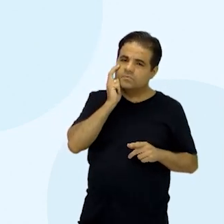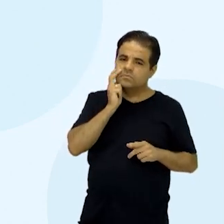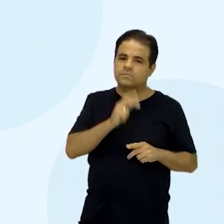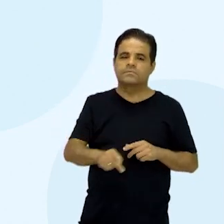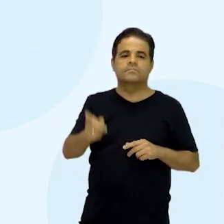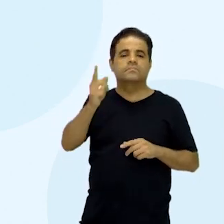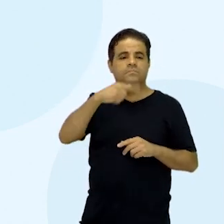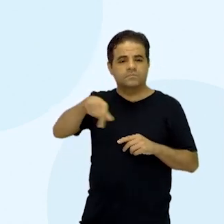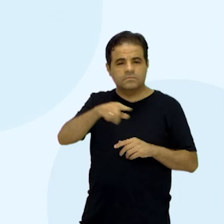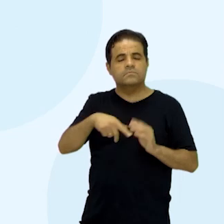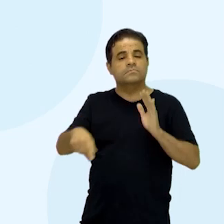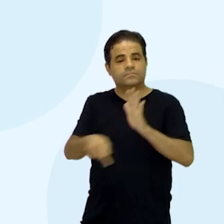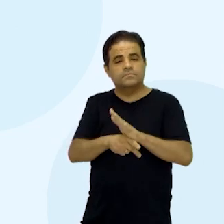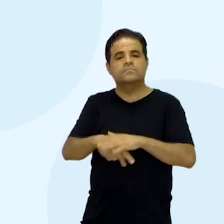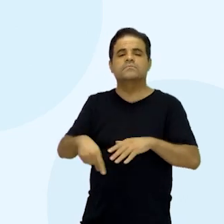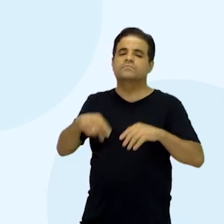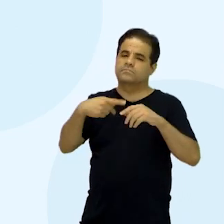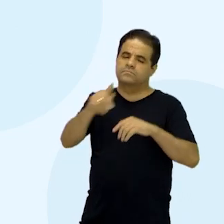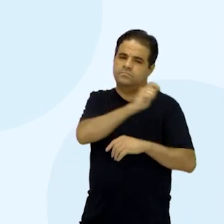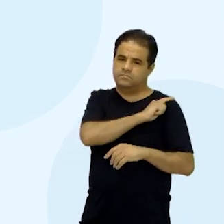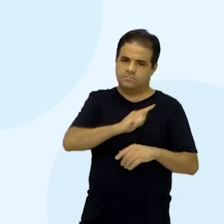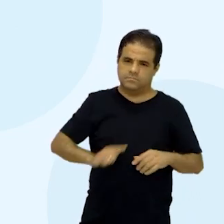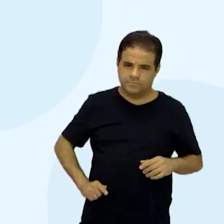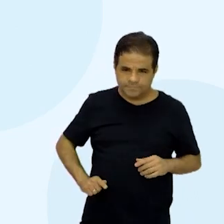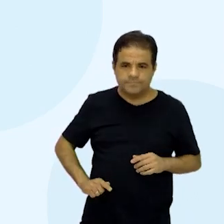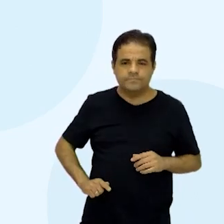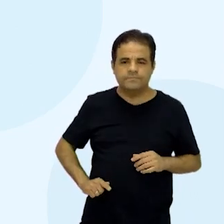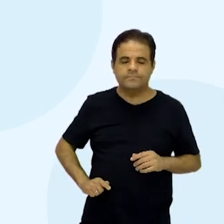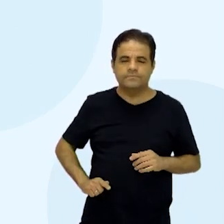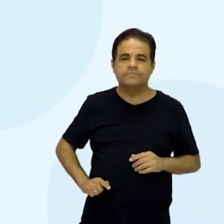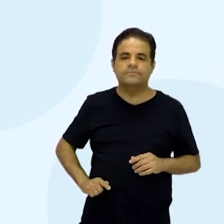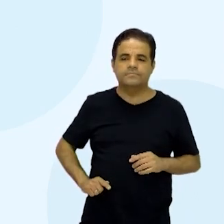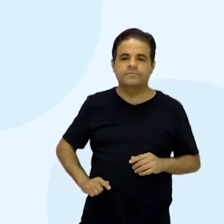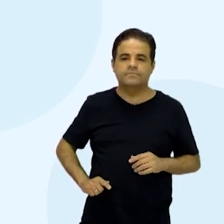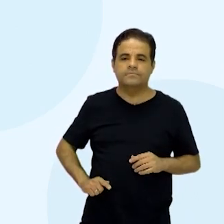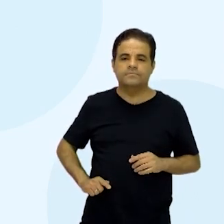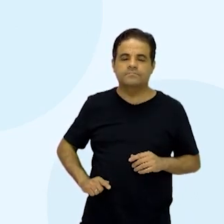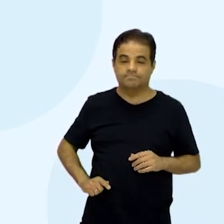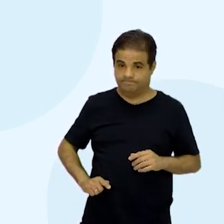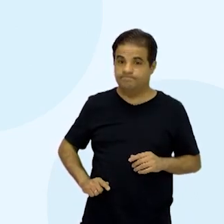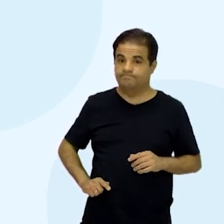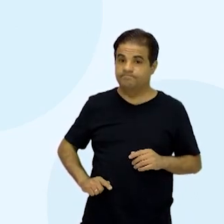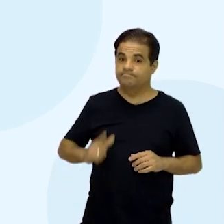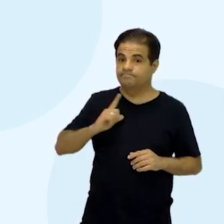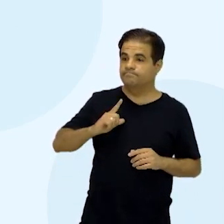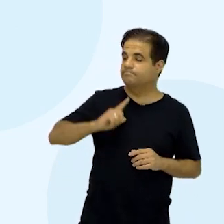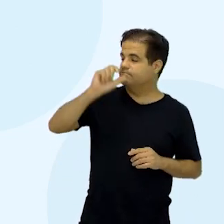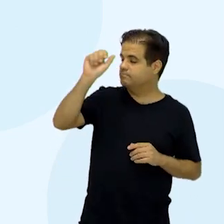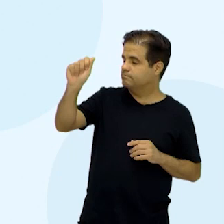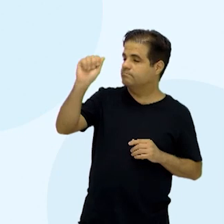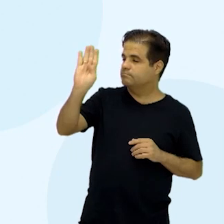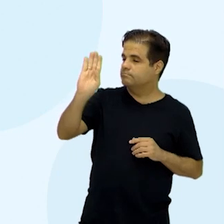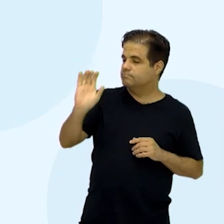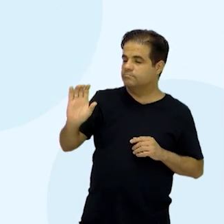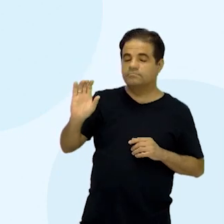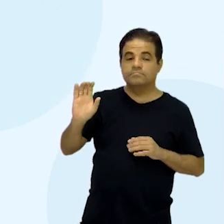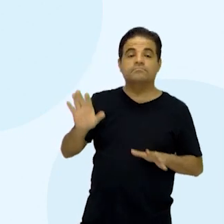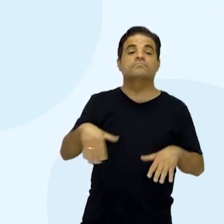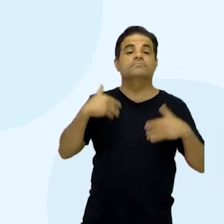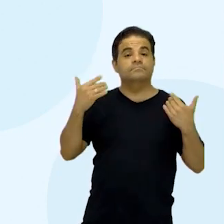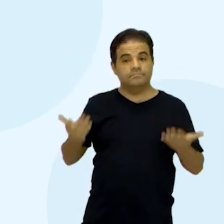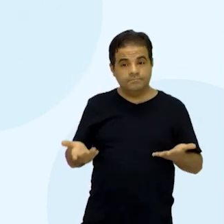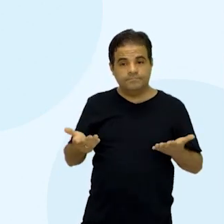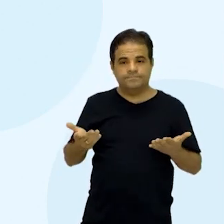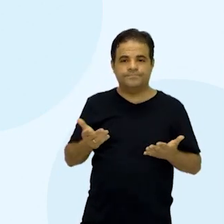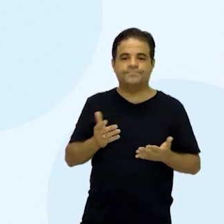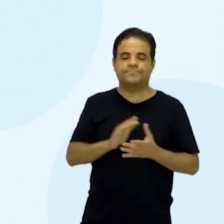diferenças culturais e com sistemas próprios de governo. Então, tem a A, B e C. Eu acho que dá para